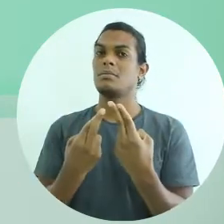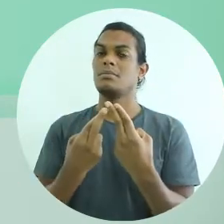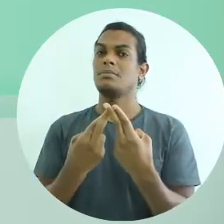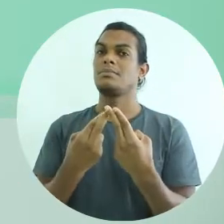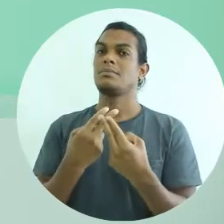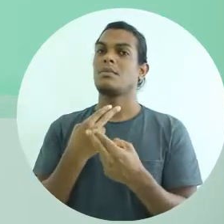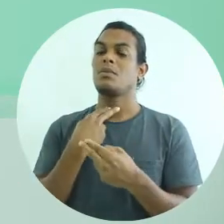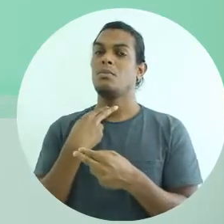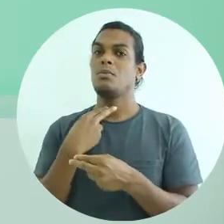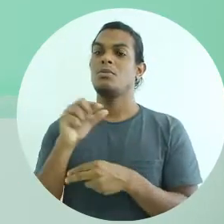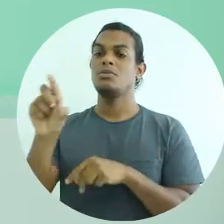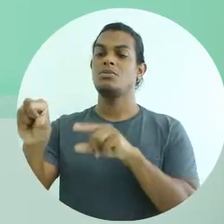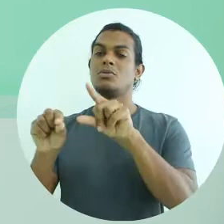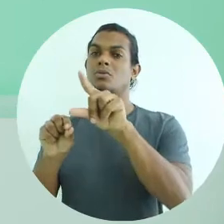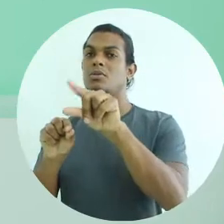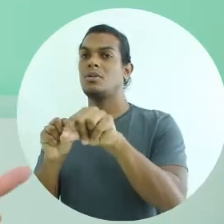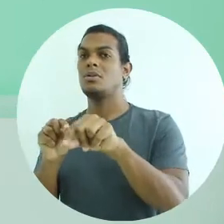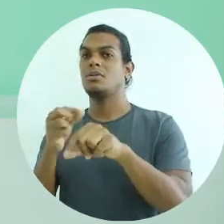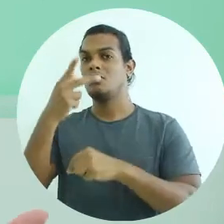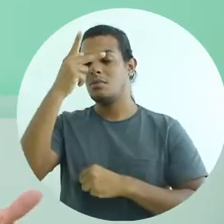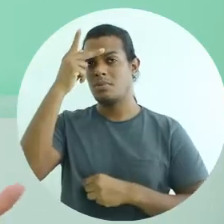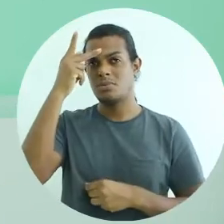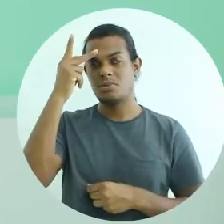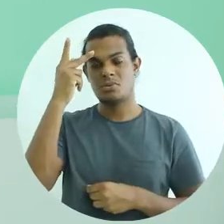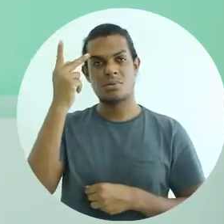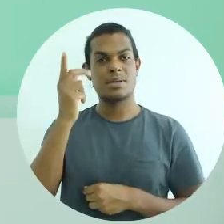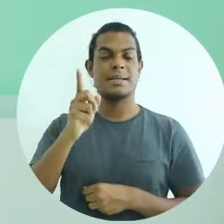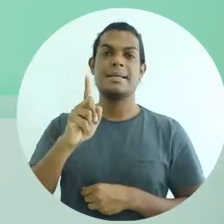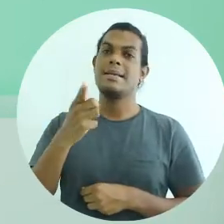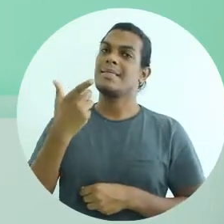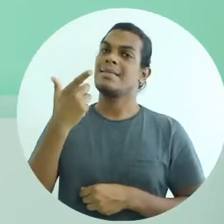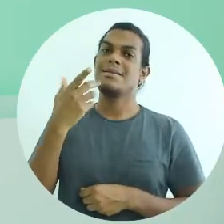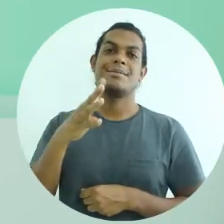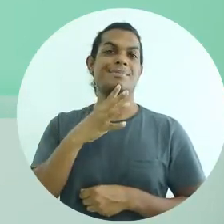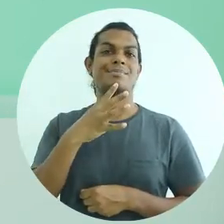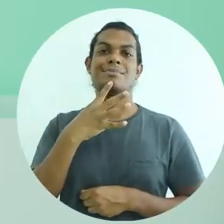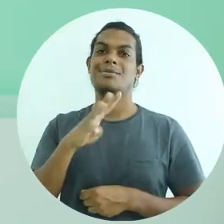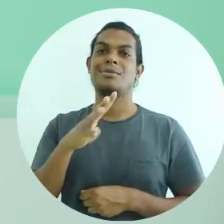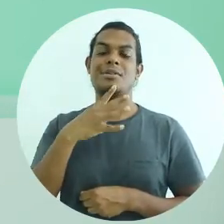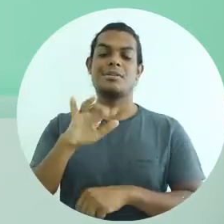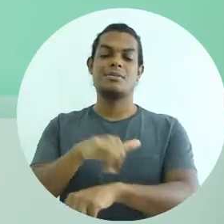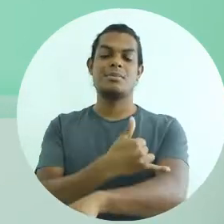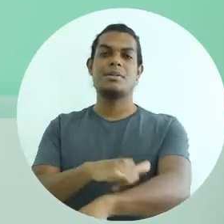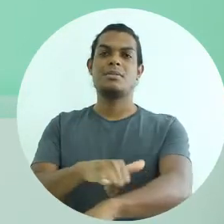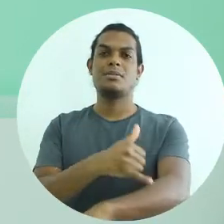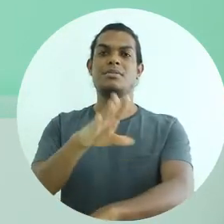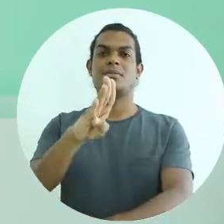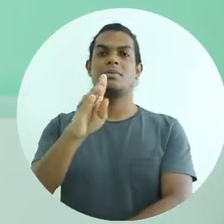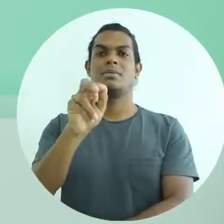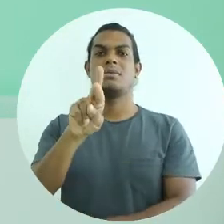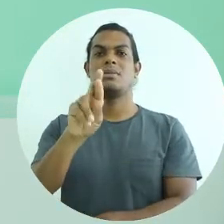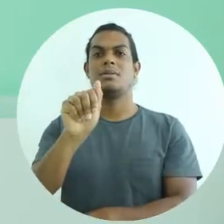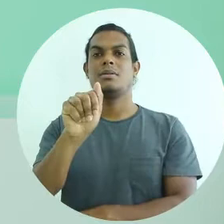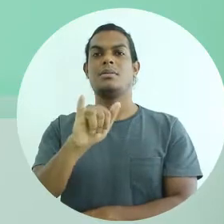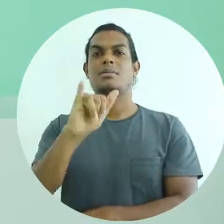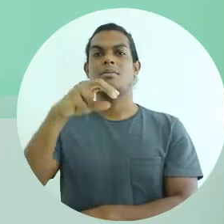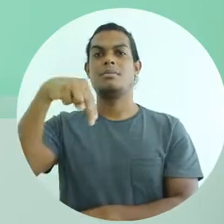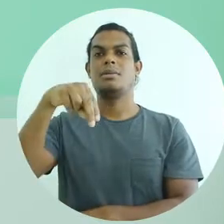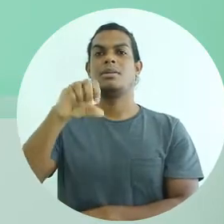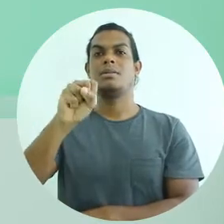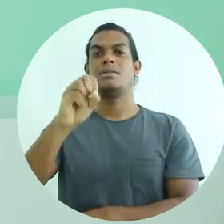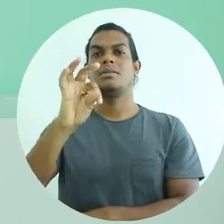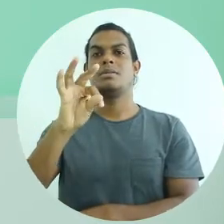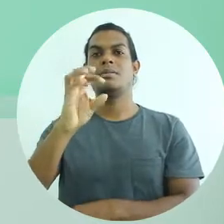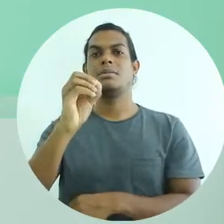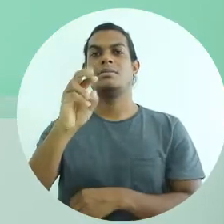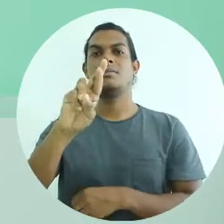não participou do brainstorming para entender aquelas causas ou para solucionar aquele problema. Nada pode ser colocado no